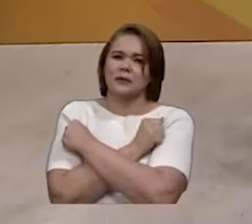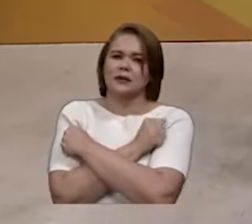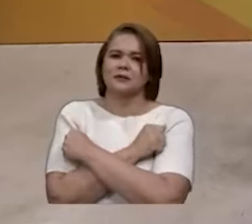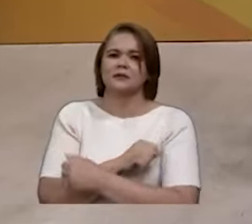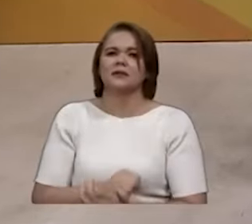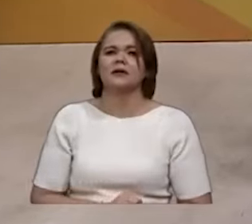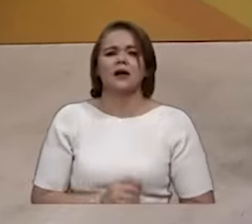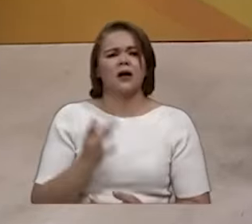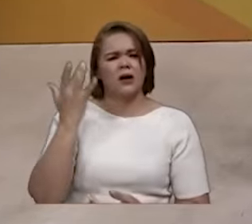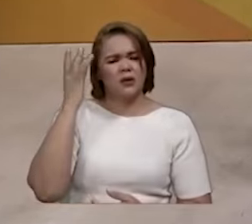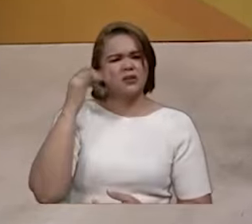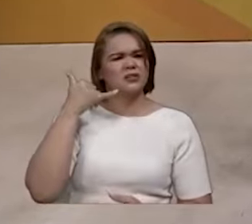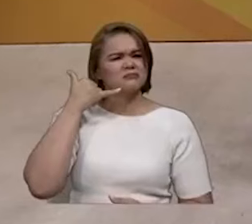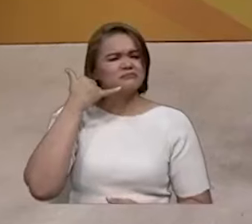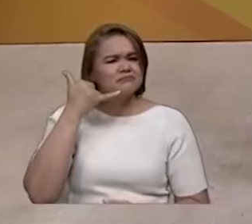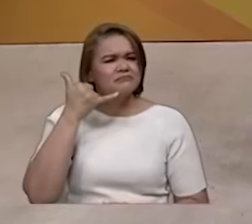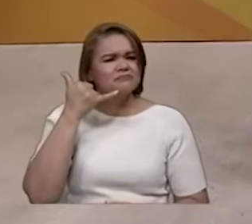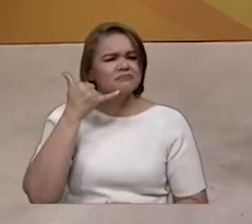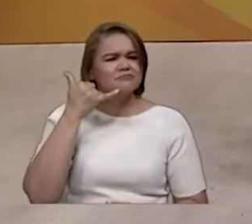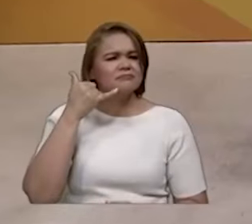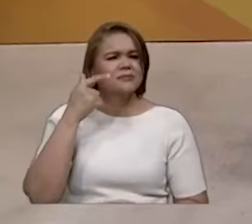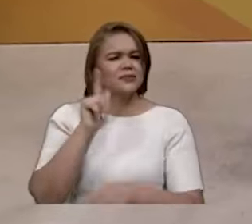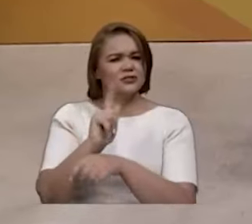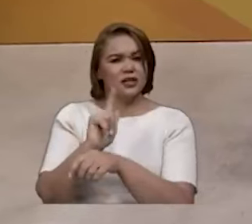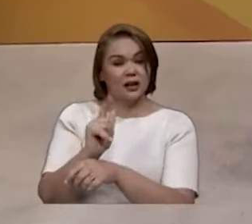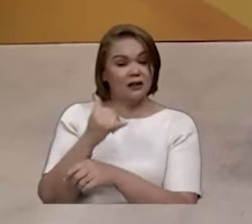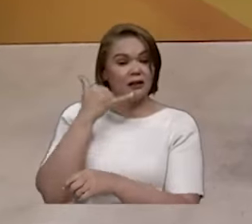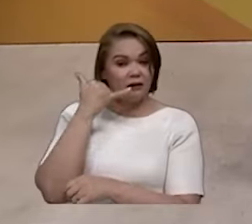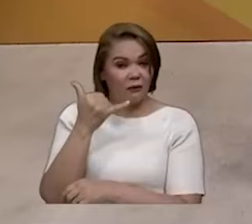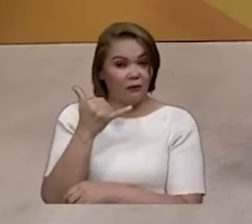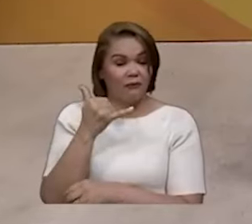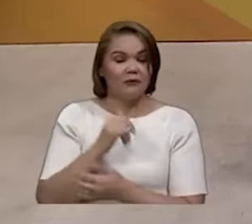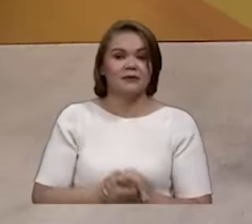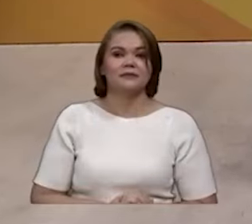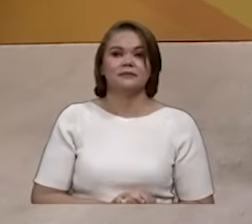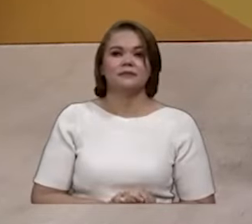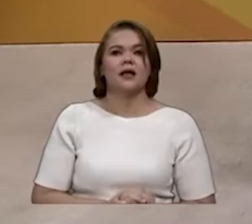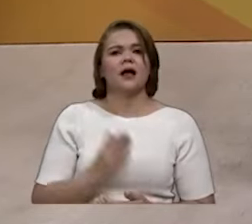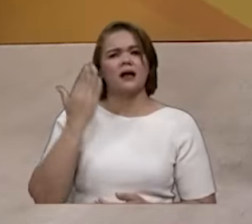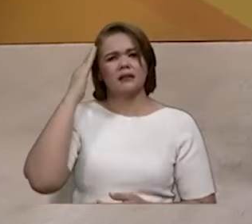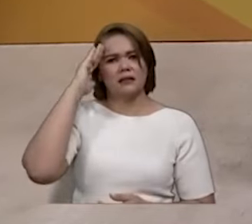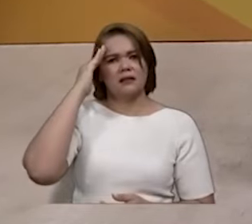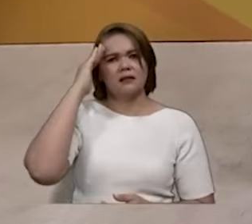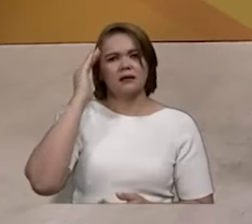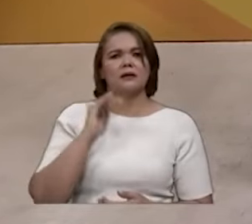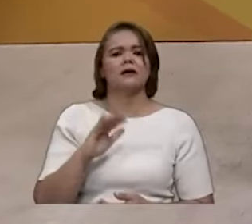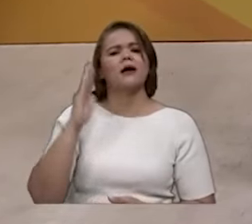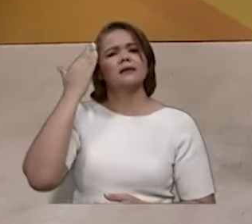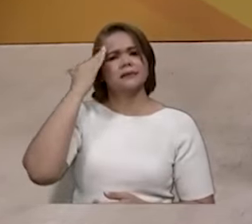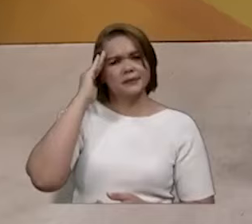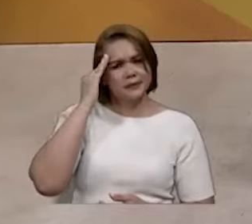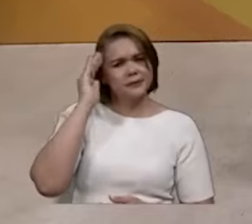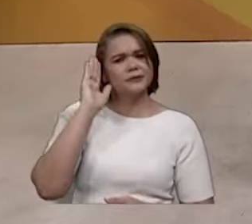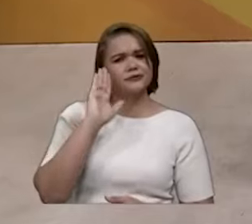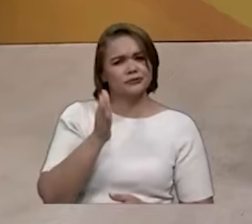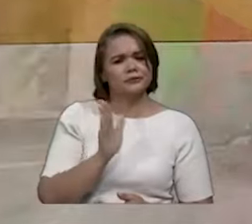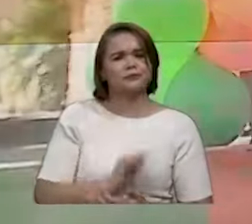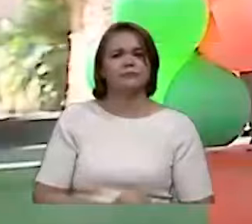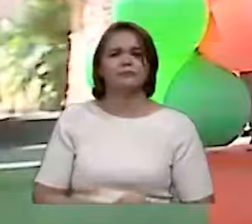com o gerente. Será? Será? Conta aí, Lohan. Ah, deve estar falando com ele. Eu entendi. Eu já entendi.